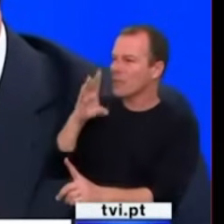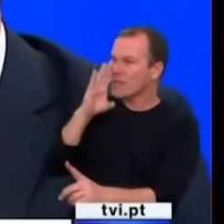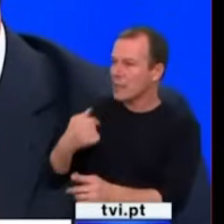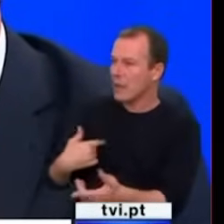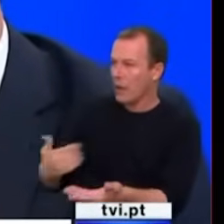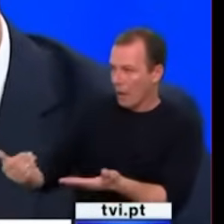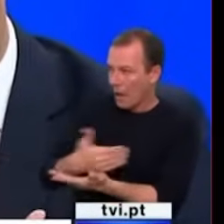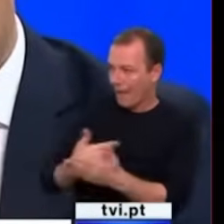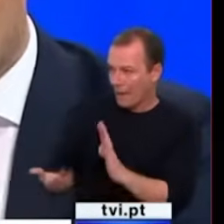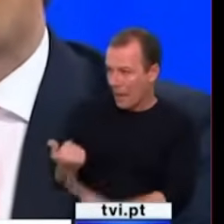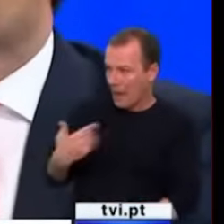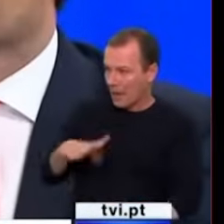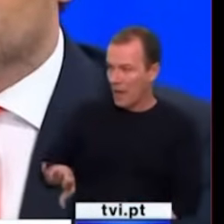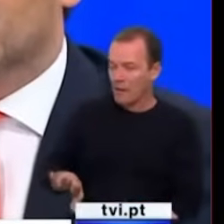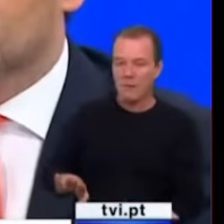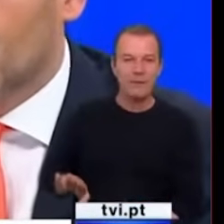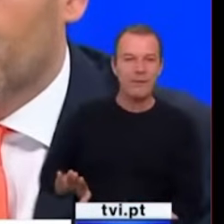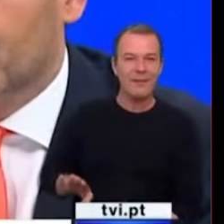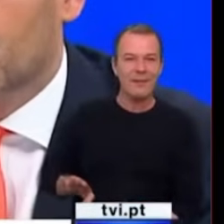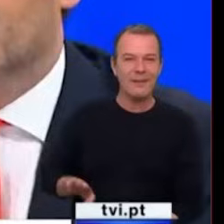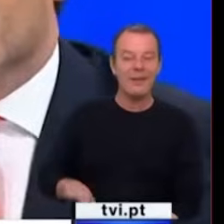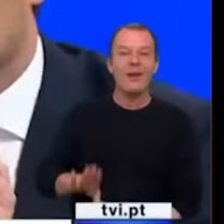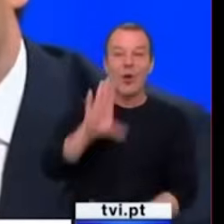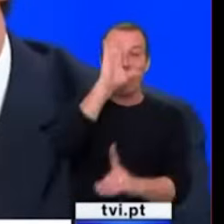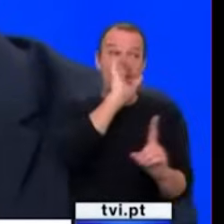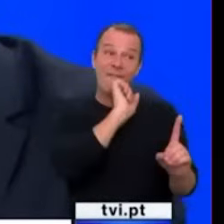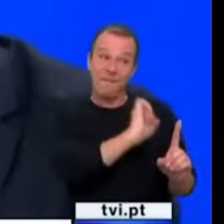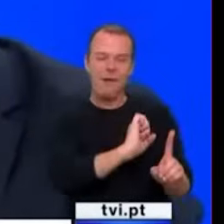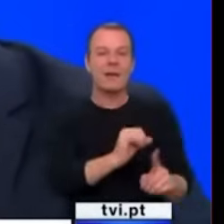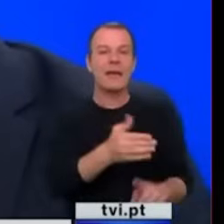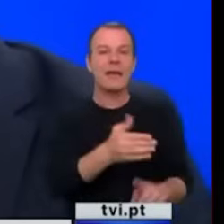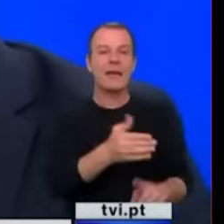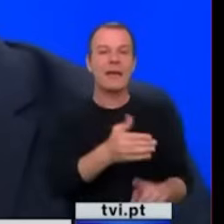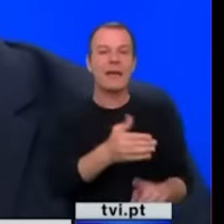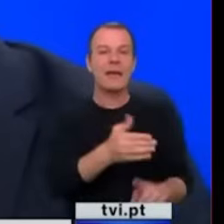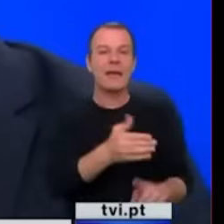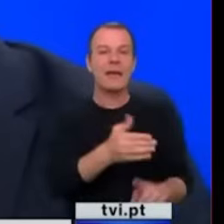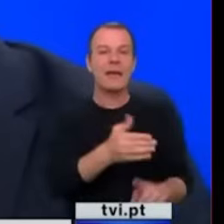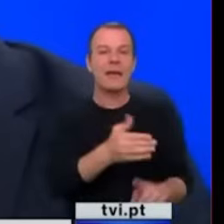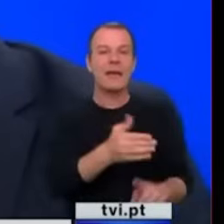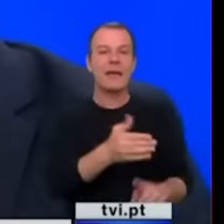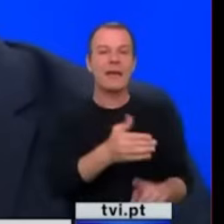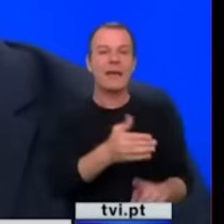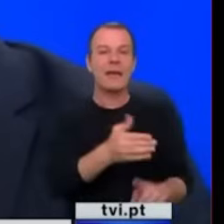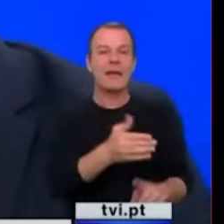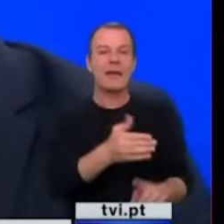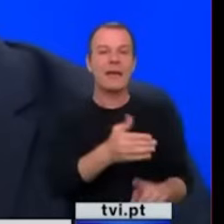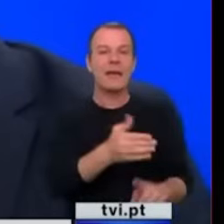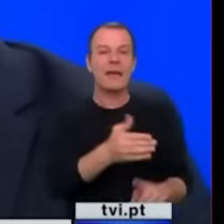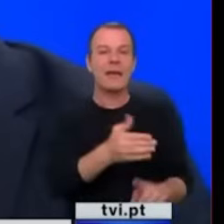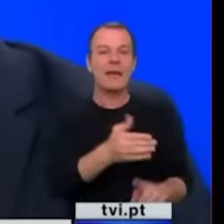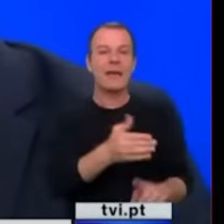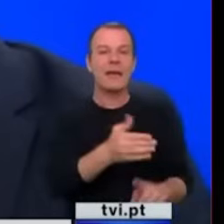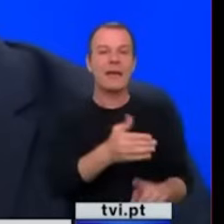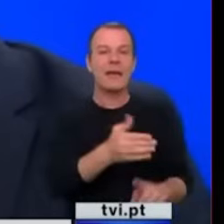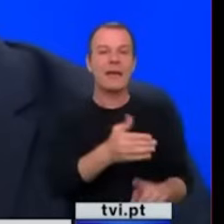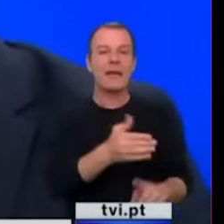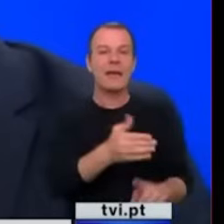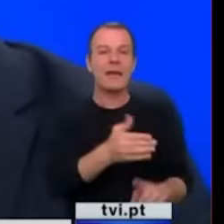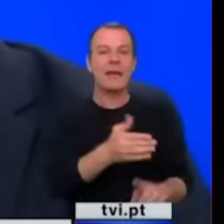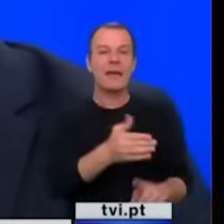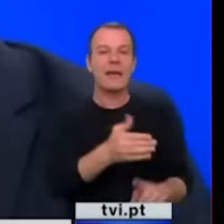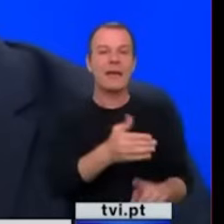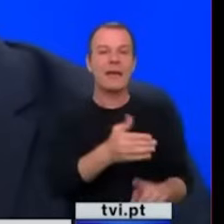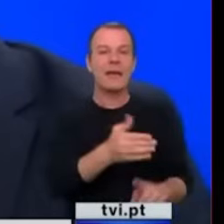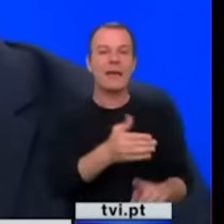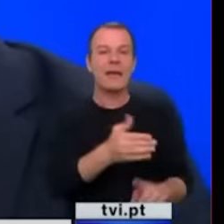sem de romper eu não consigo pend Santos e o seu governo colocaram 15.000 milhões eu acho graça é a Malta Imagina eu acho graça a pessoal que descobre agora que eu que eu não